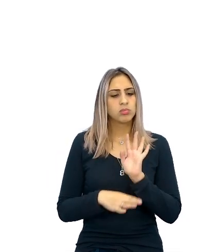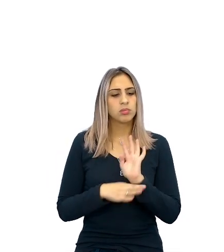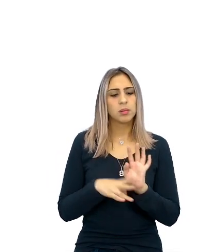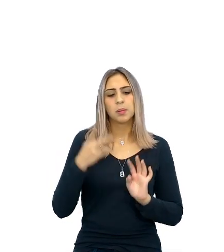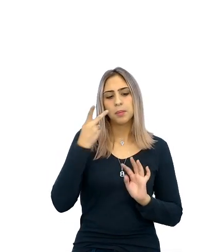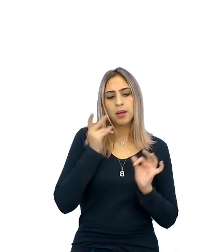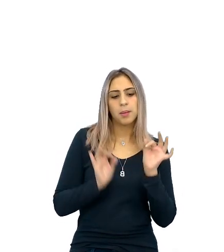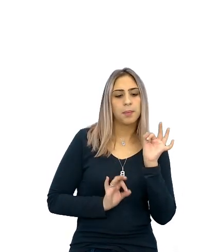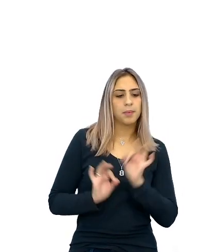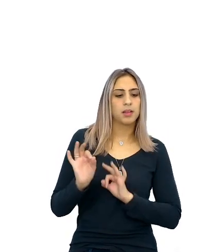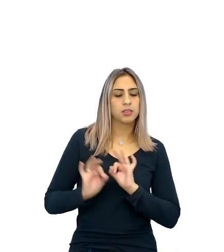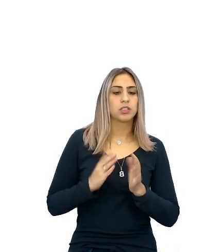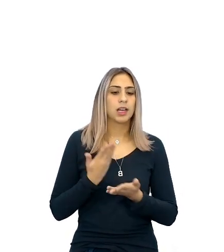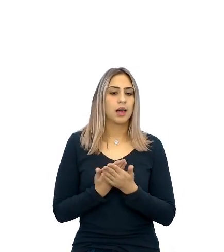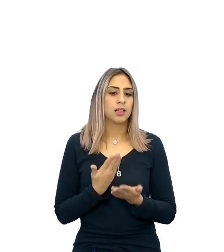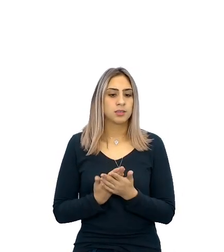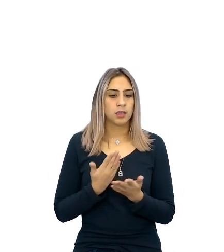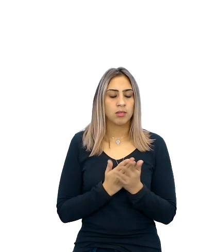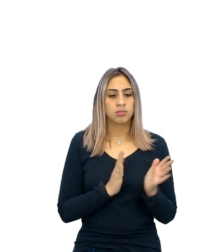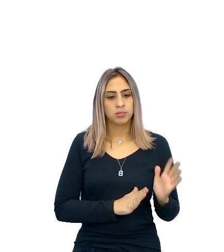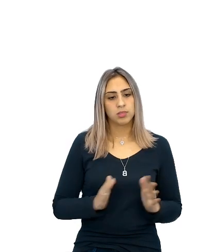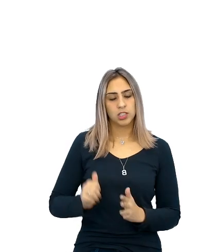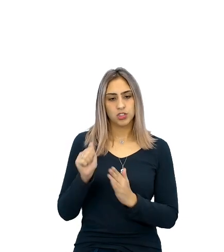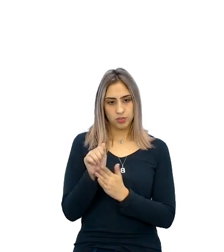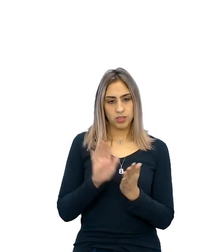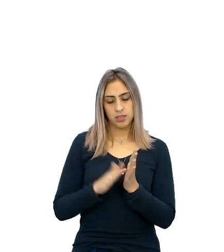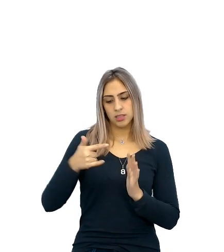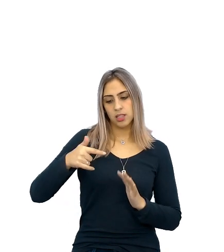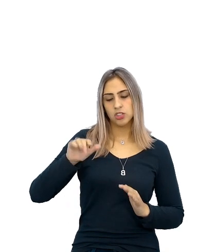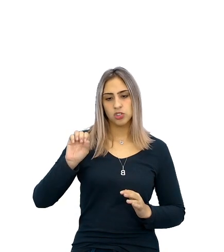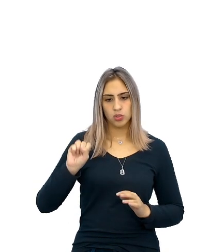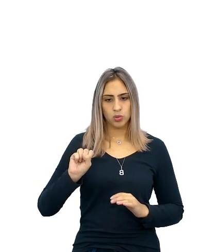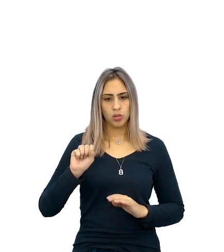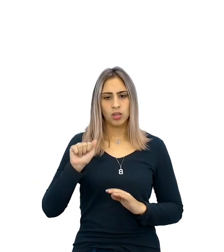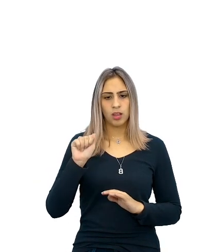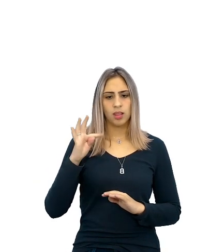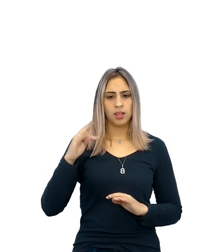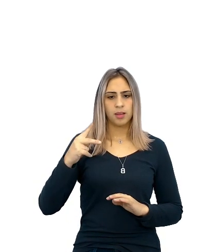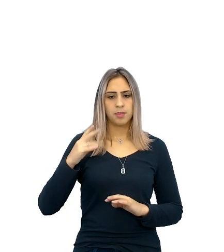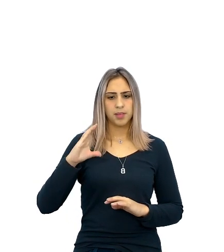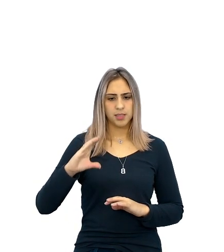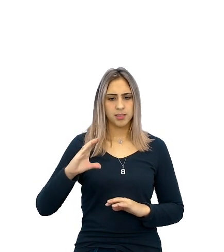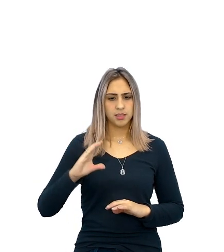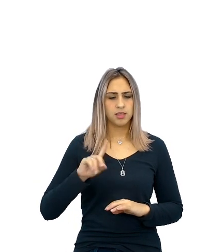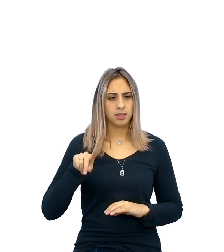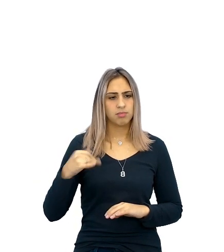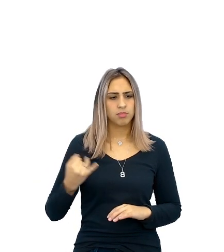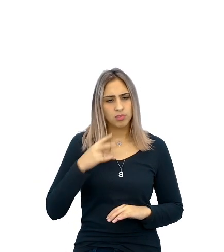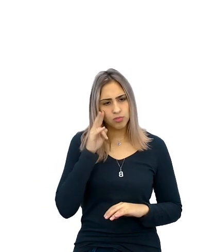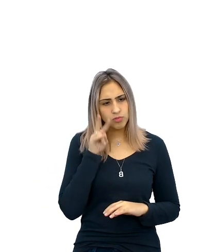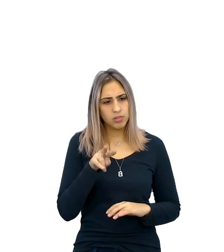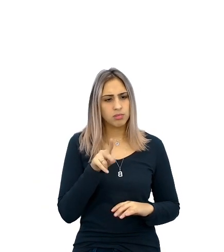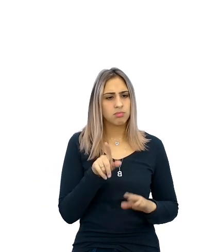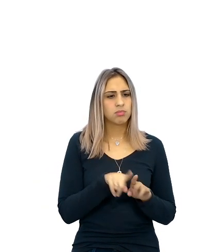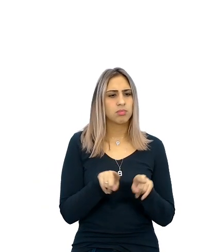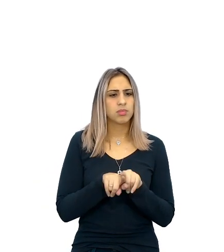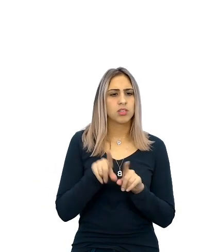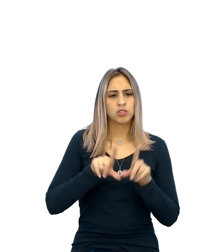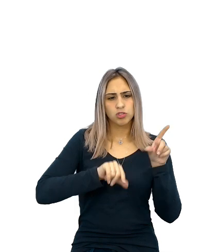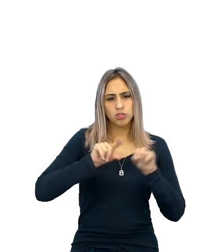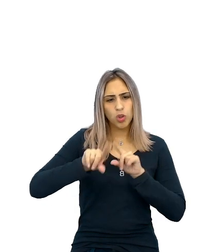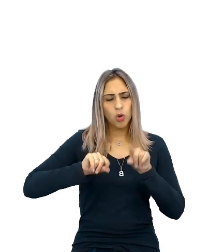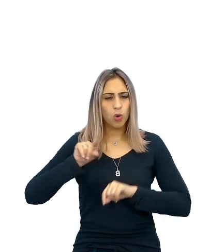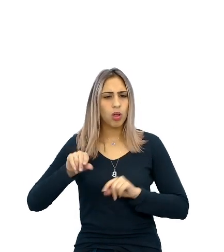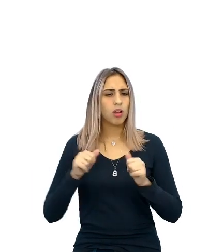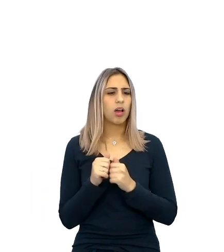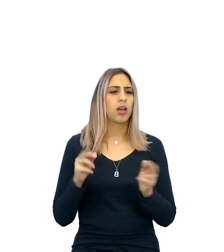para o planejamento das aulas da sequência atividade 7 e 8 na TPC. É importante verificar também as suas escolhas